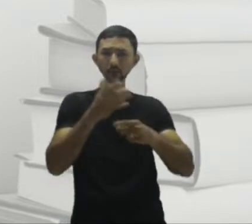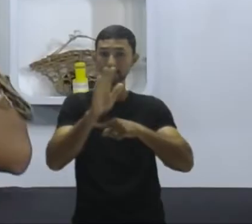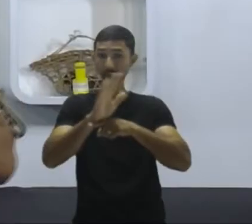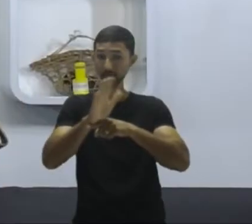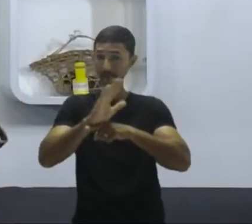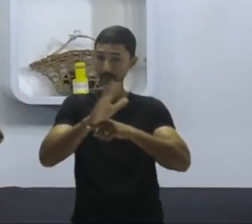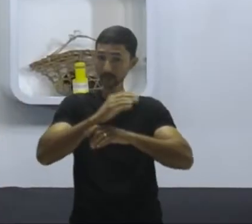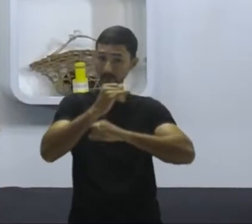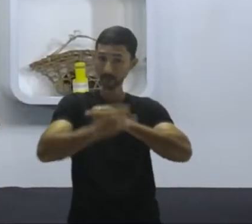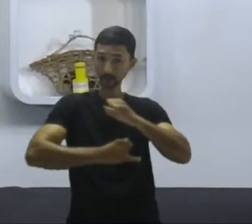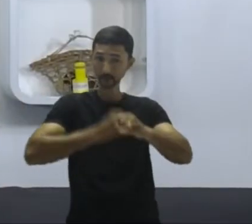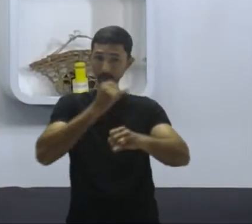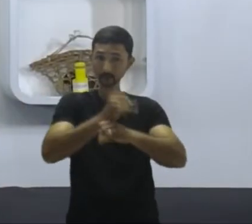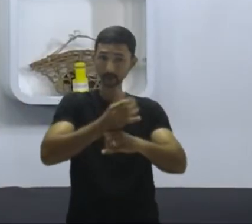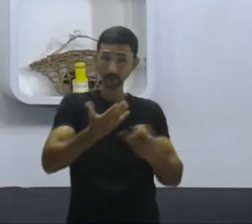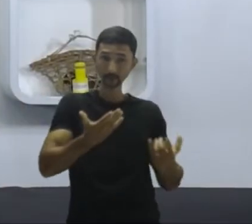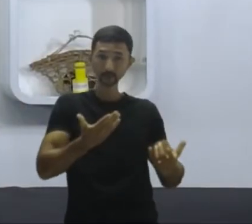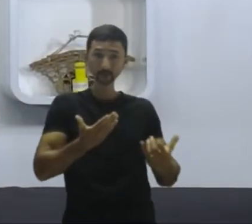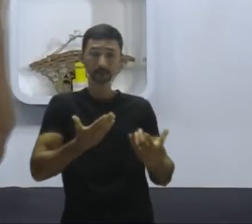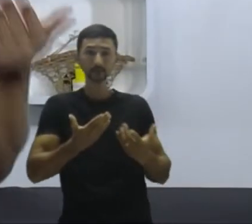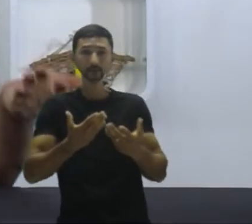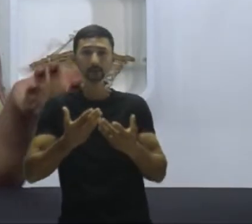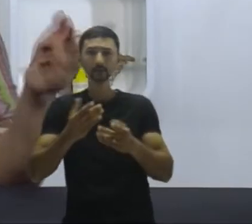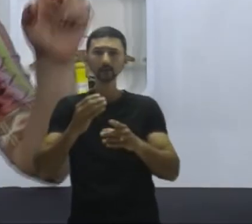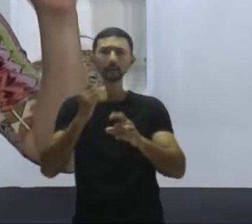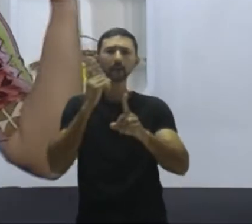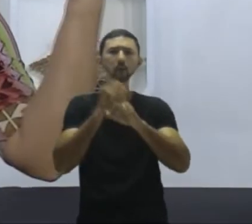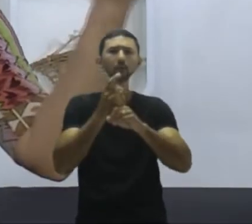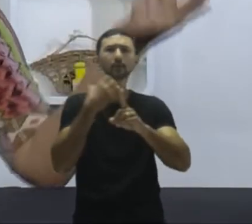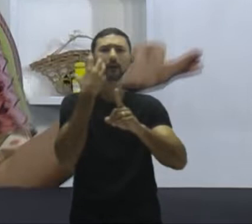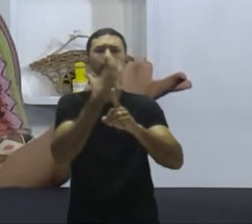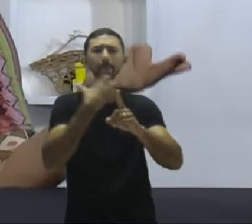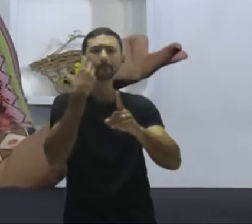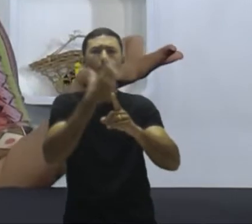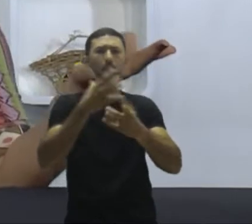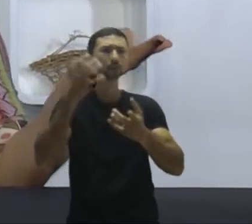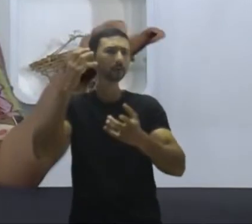na internet, eu posso encontrar essa canção nas